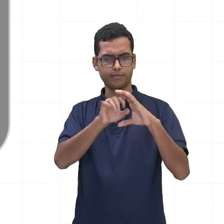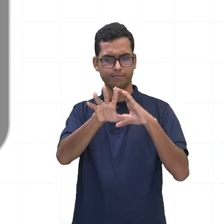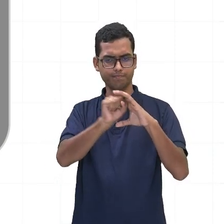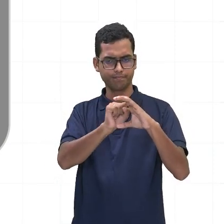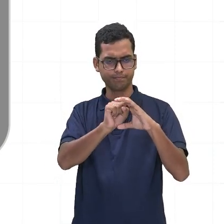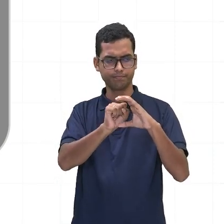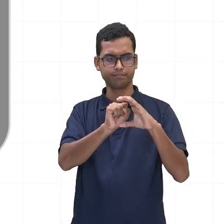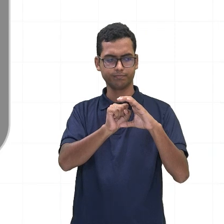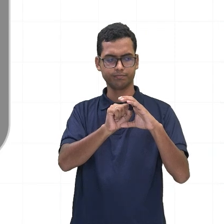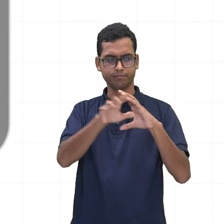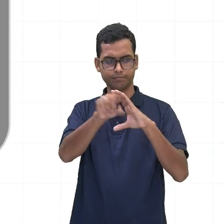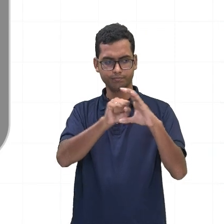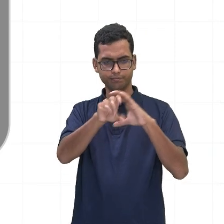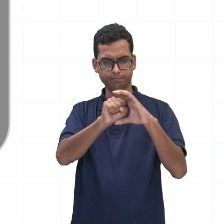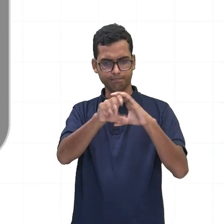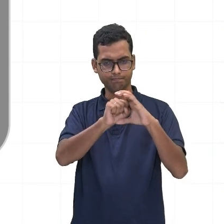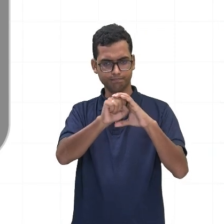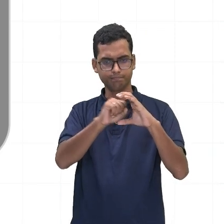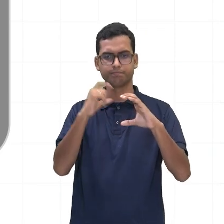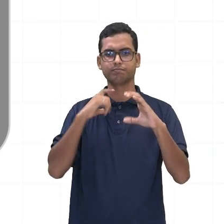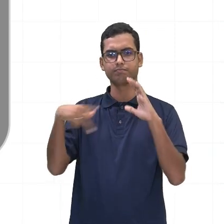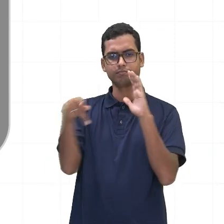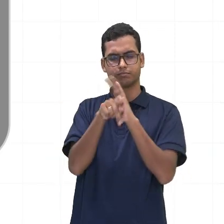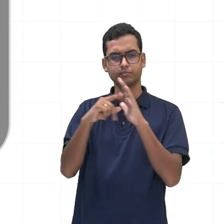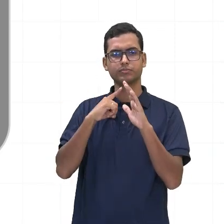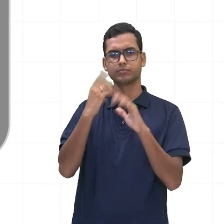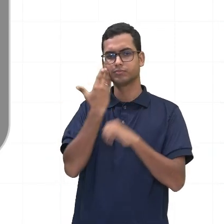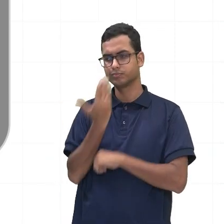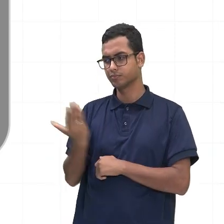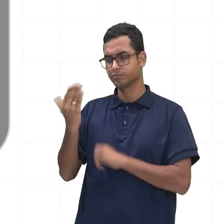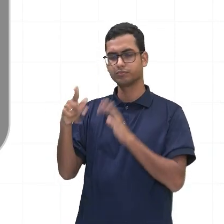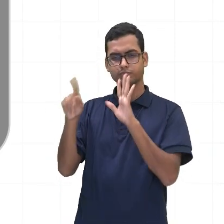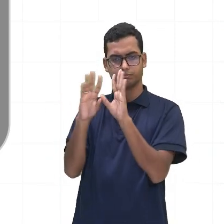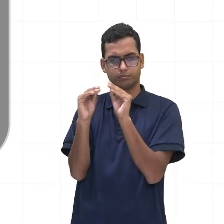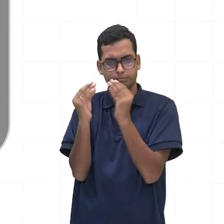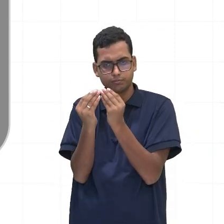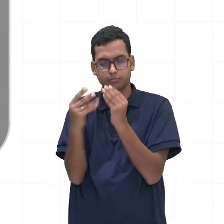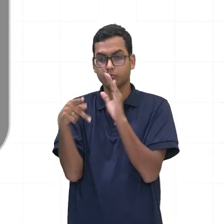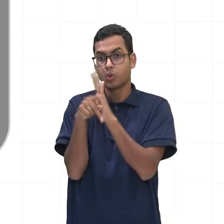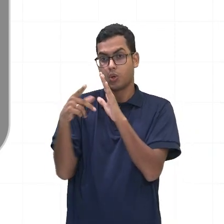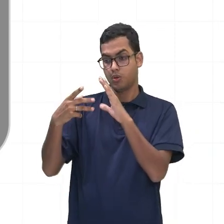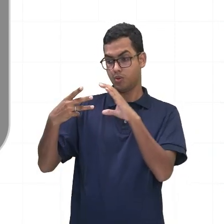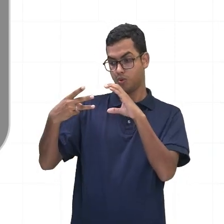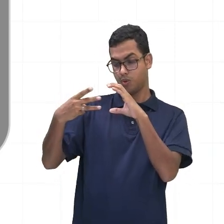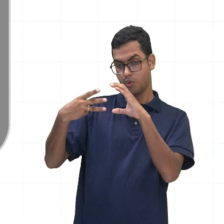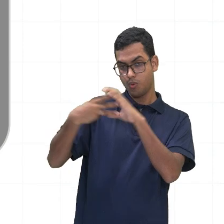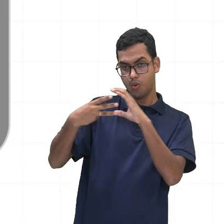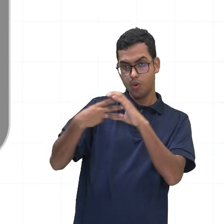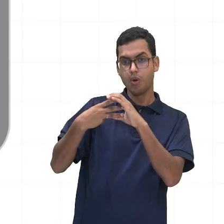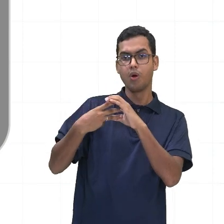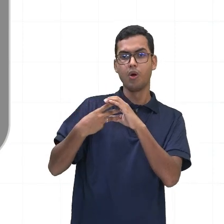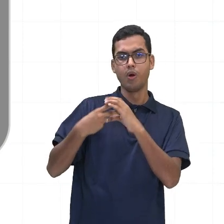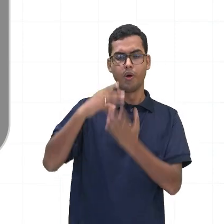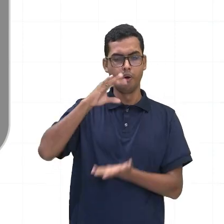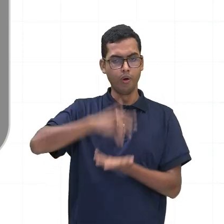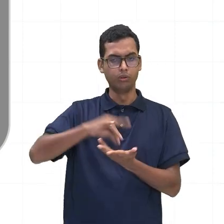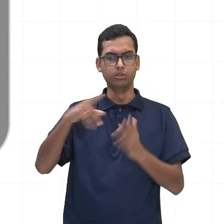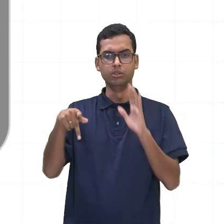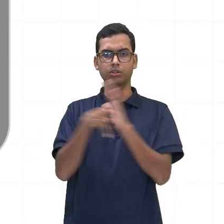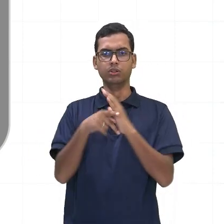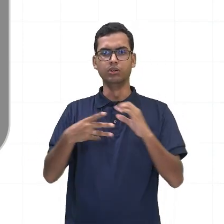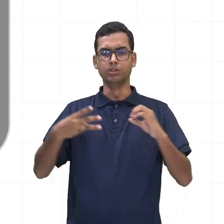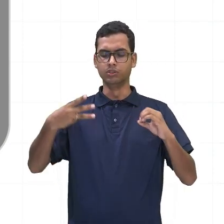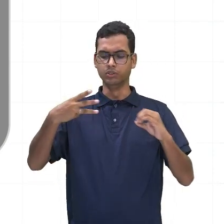a células mais complexas dos seres multicelulares, né, mas ela trouxe consigo a informação do